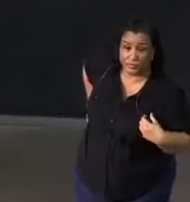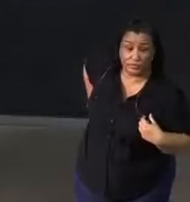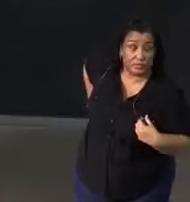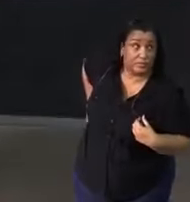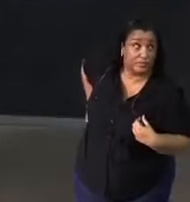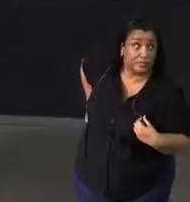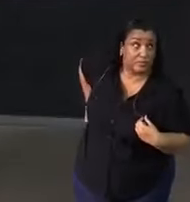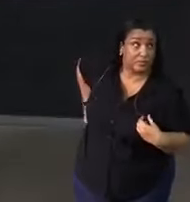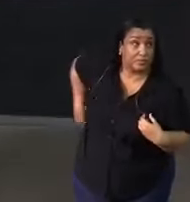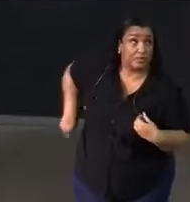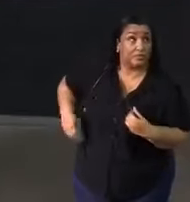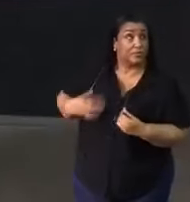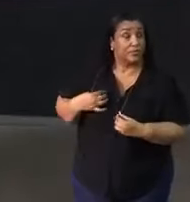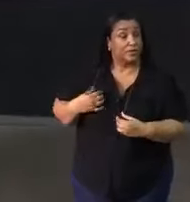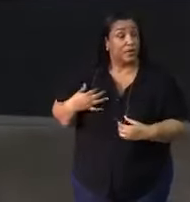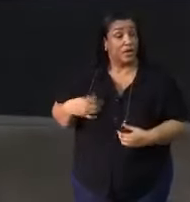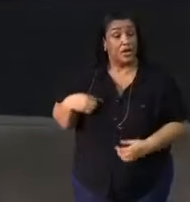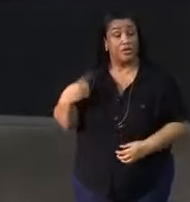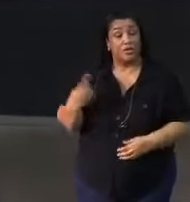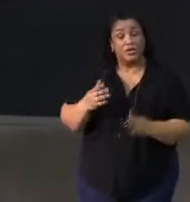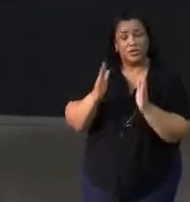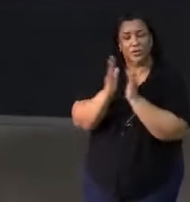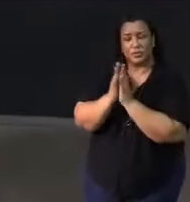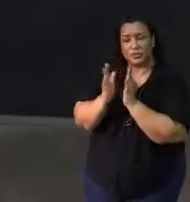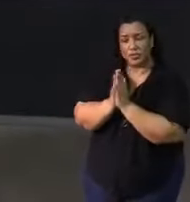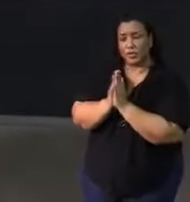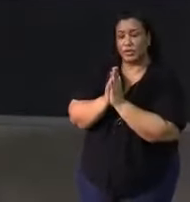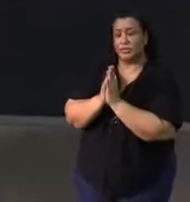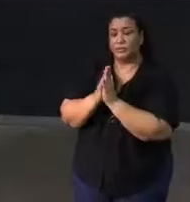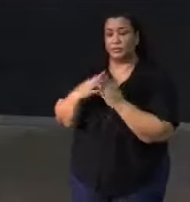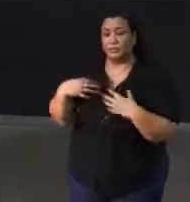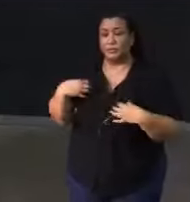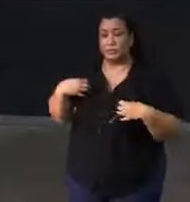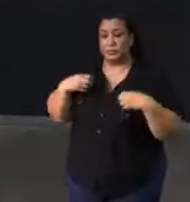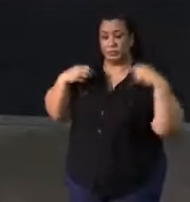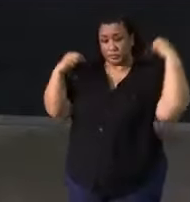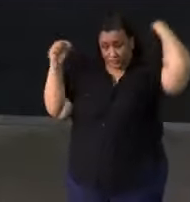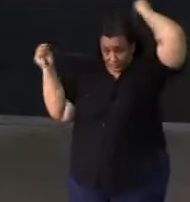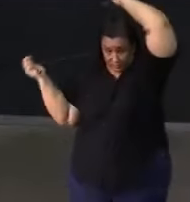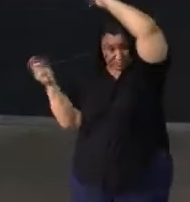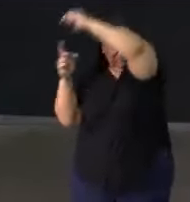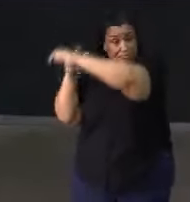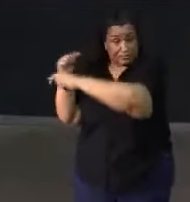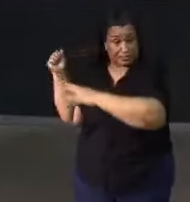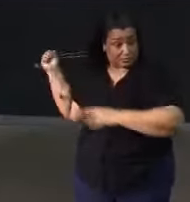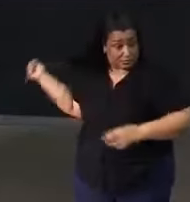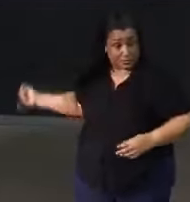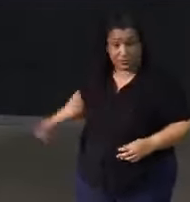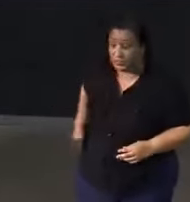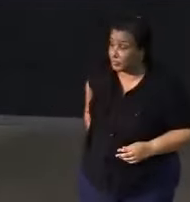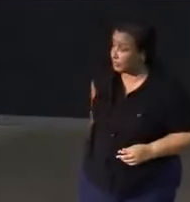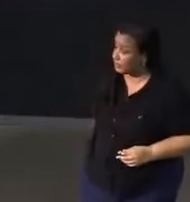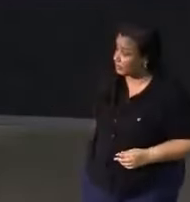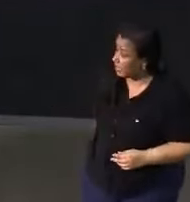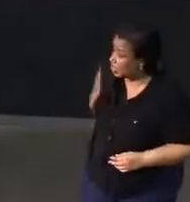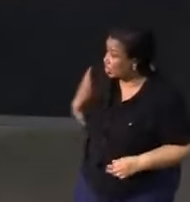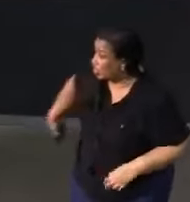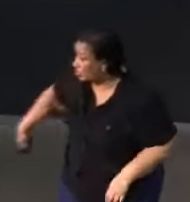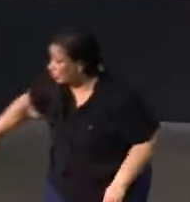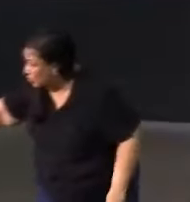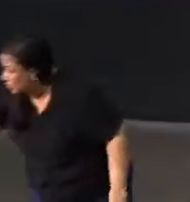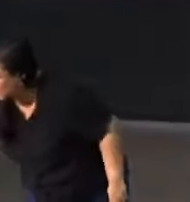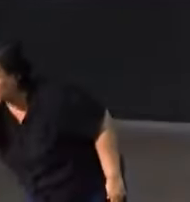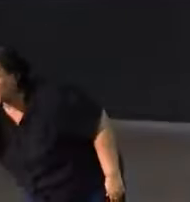Antes de lermos a palavra, vamos orar mais uma vez. Vamos preparar o nosso coração para